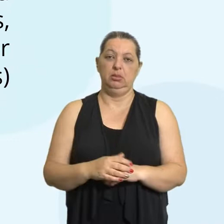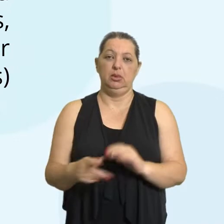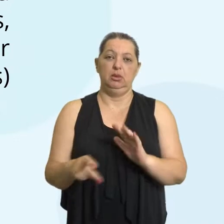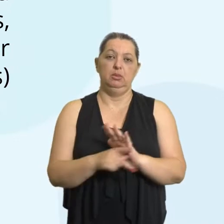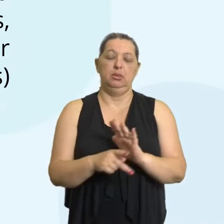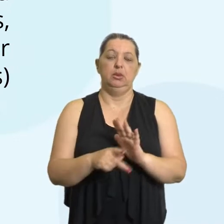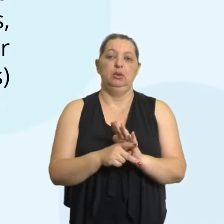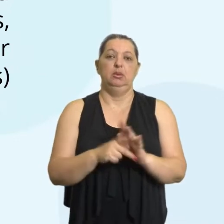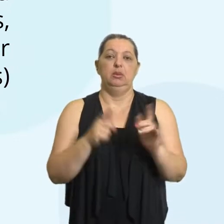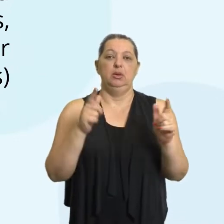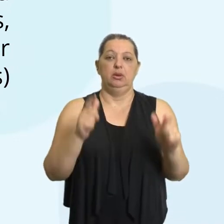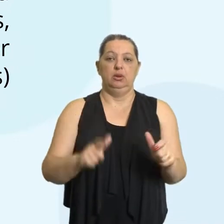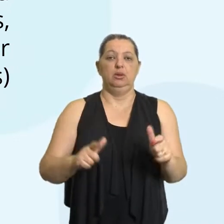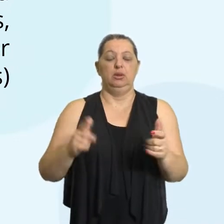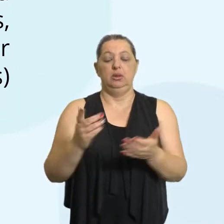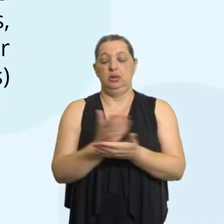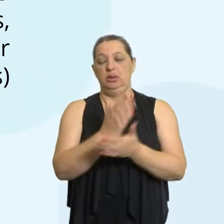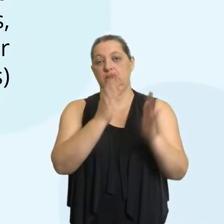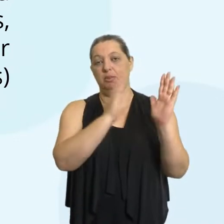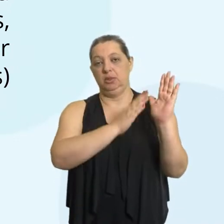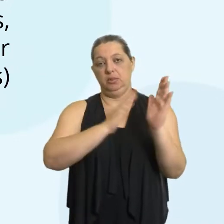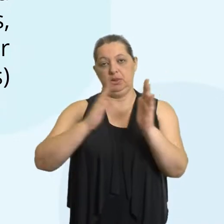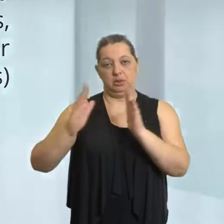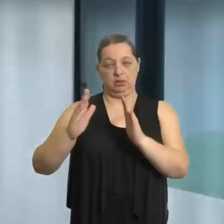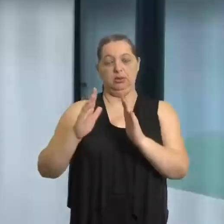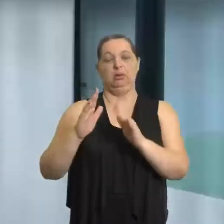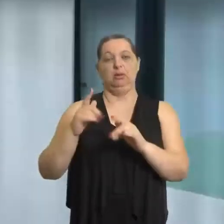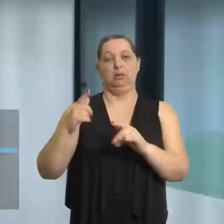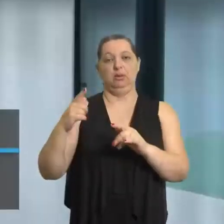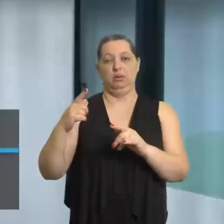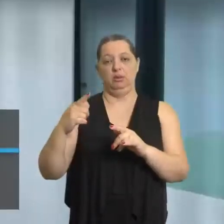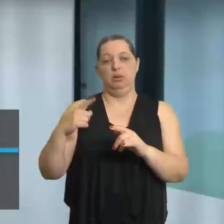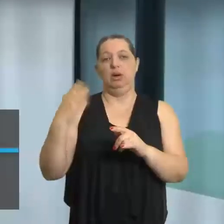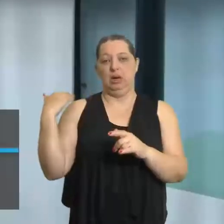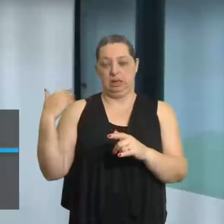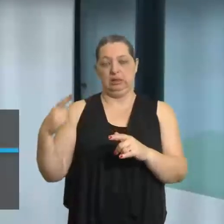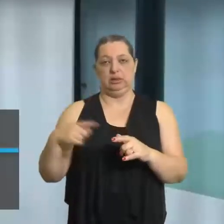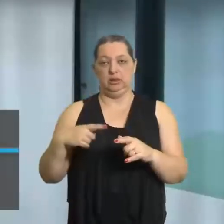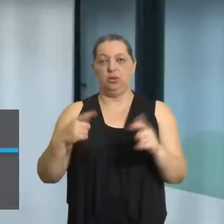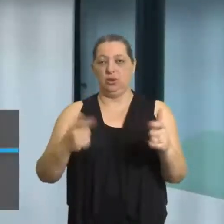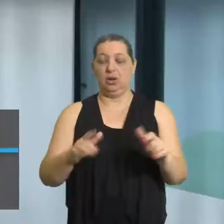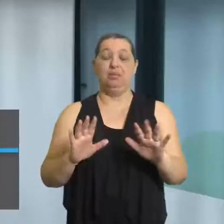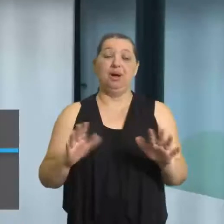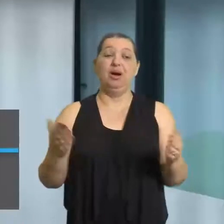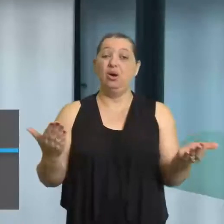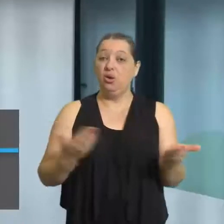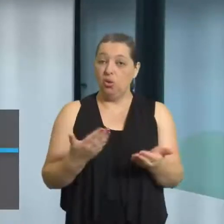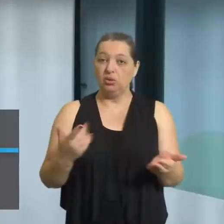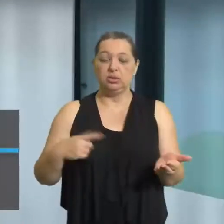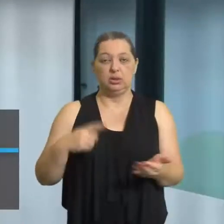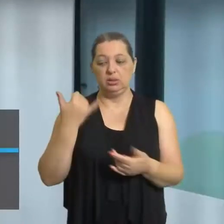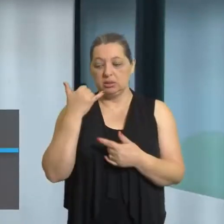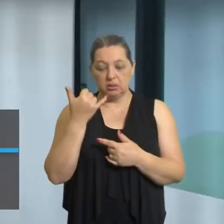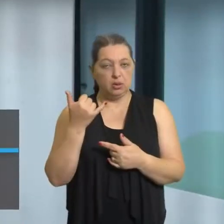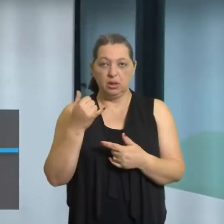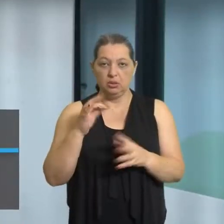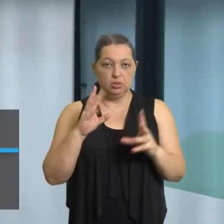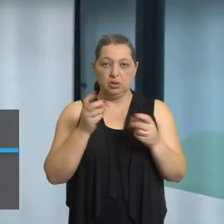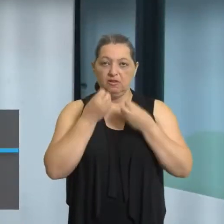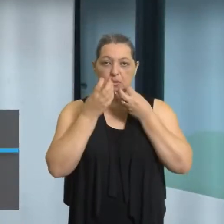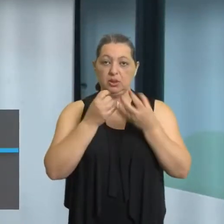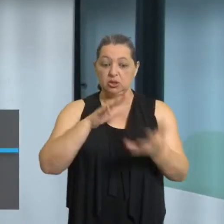de Alexandria hoje esses nossos alunos têm essa biblioteca no celular na palma da mão ele tem tô quase todas as informações do mundo aqui